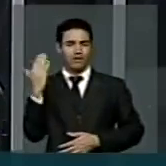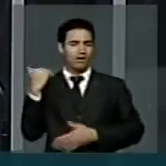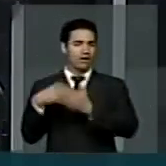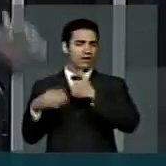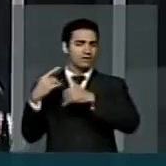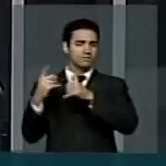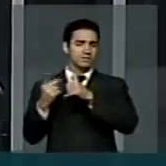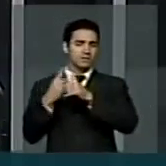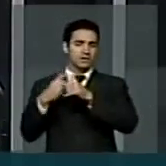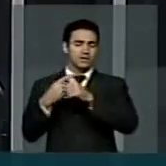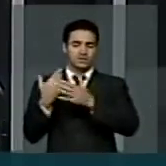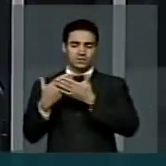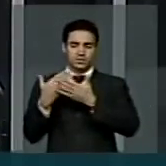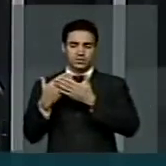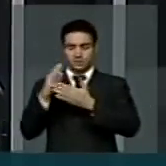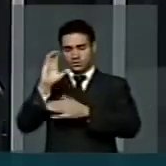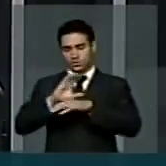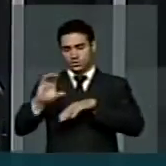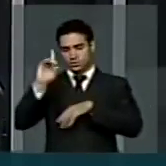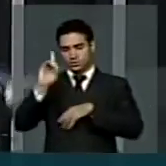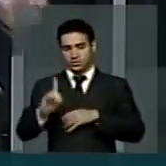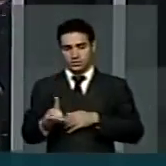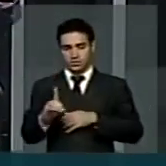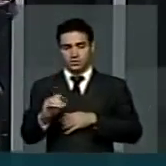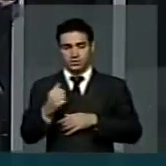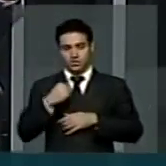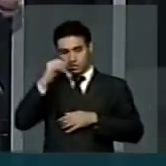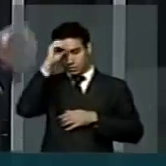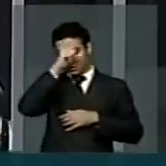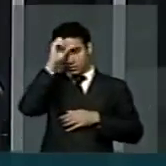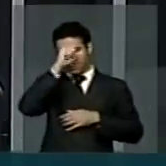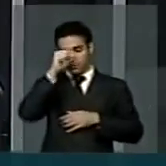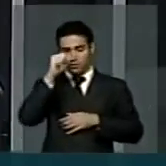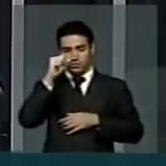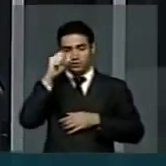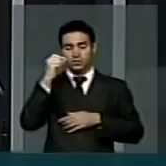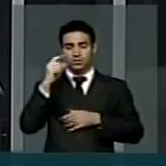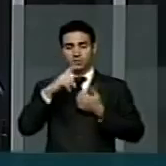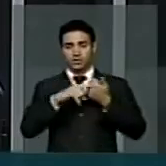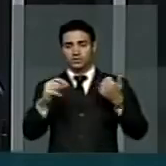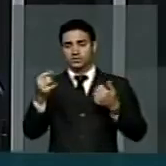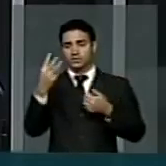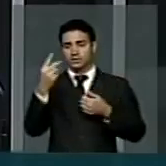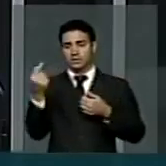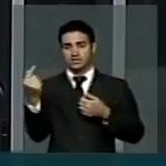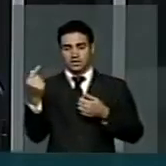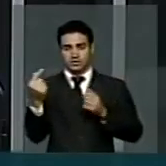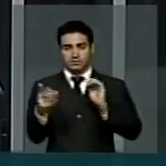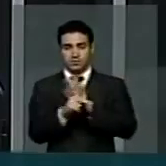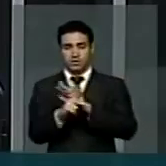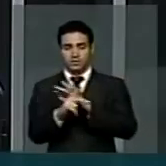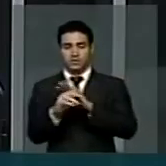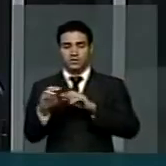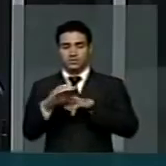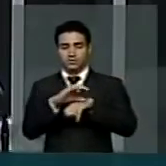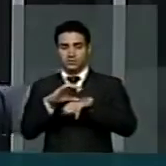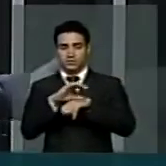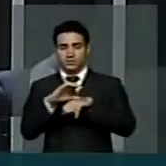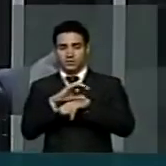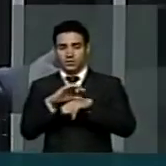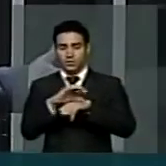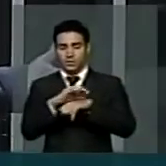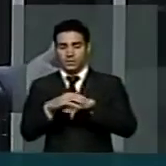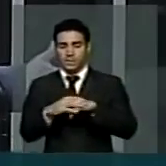primeiros semestres do curso de Direito, quando aprendi acerca do artigo 37 da Constituição Federal,